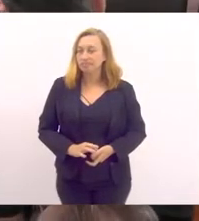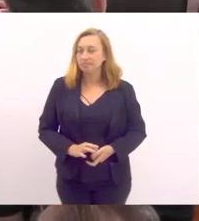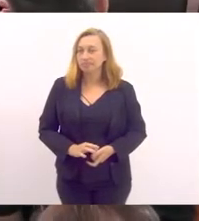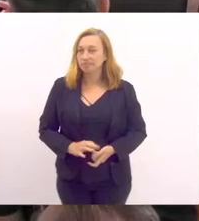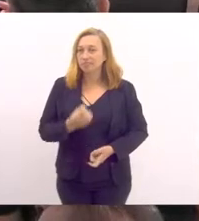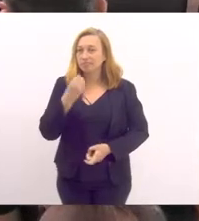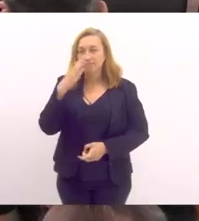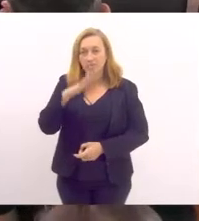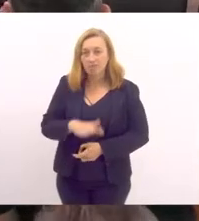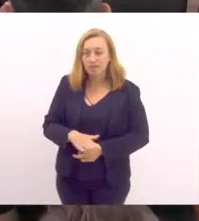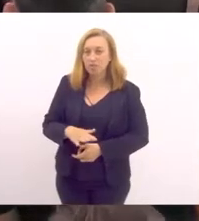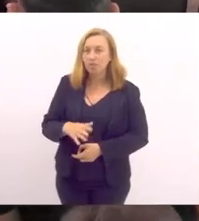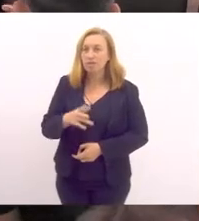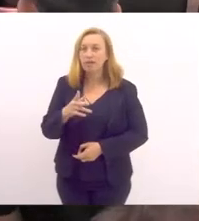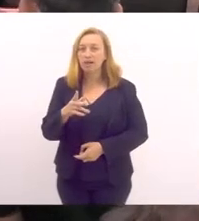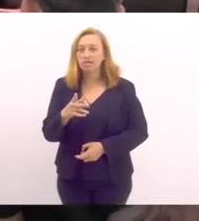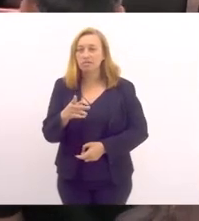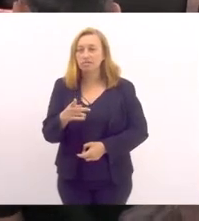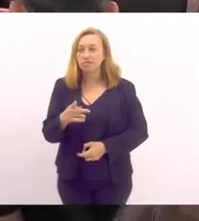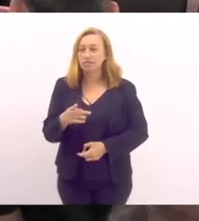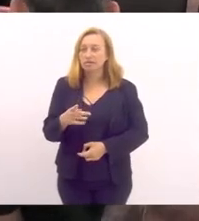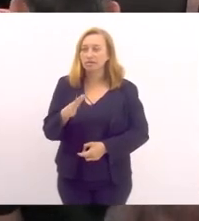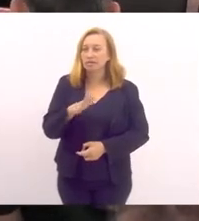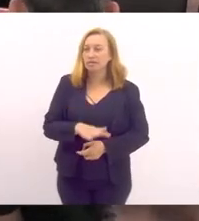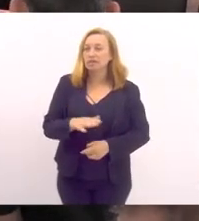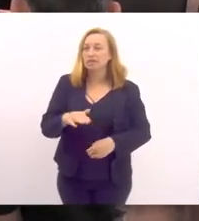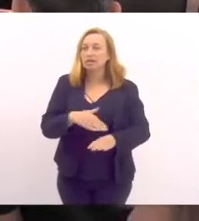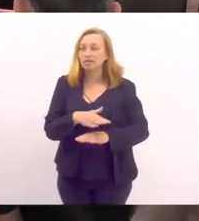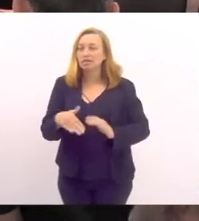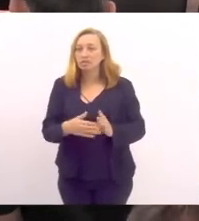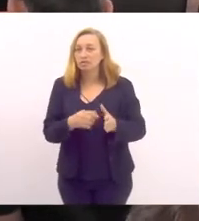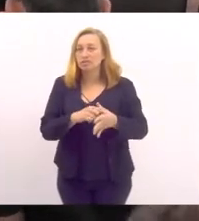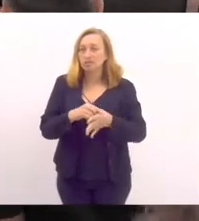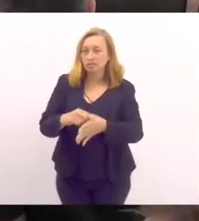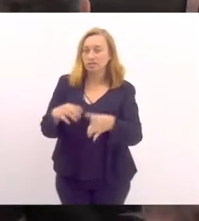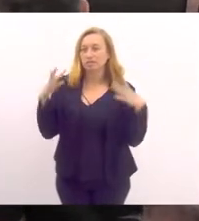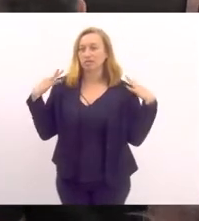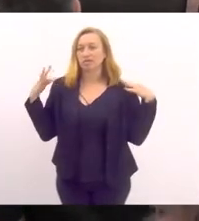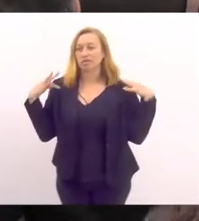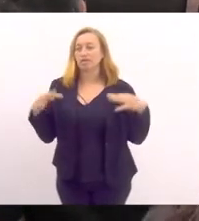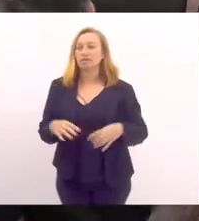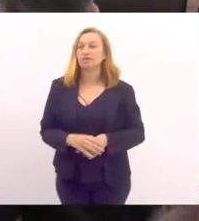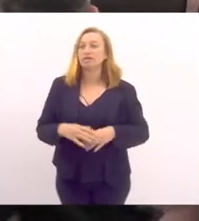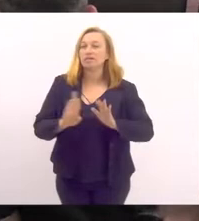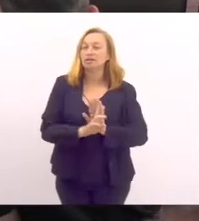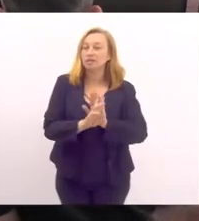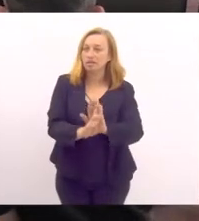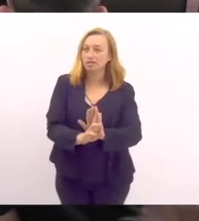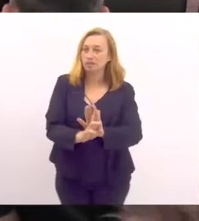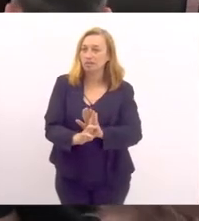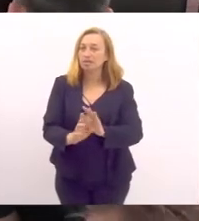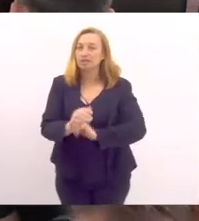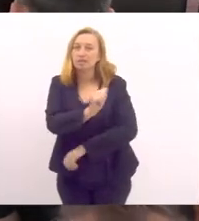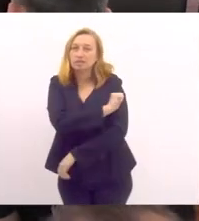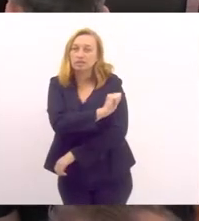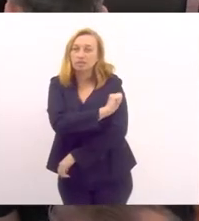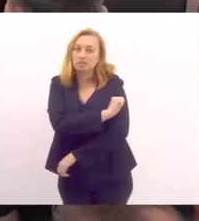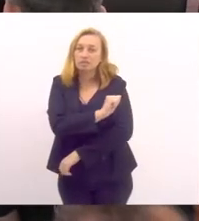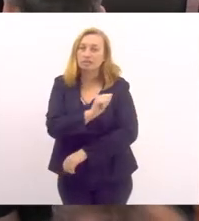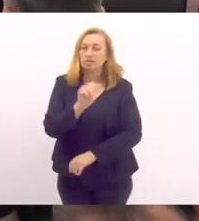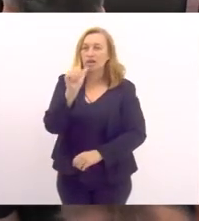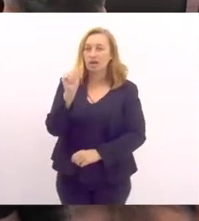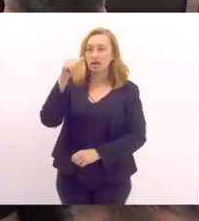Boa tarde a todos. Eu sou guia de turismo, meu nome é Rune, também sou representante dos alunos do Colégio Estadual Antônio Prado